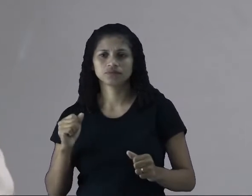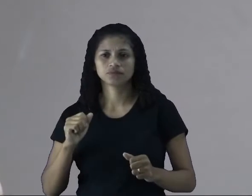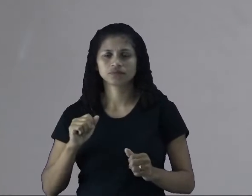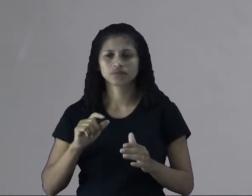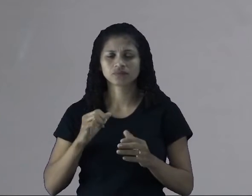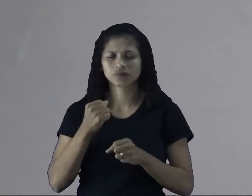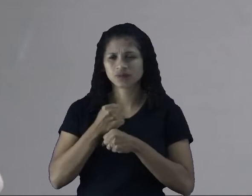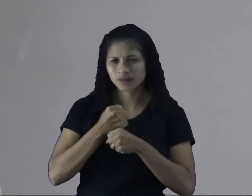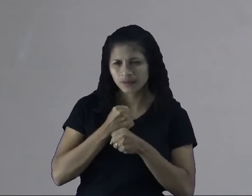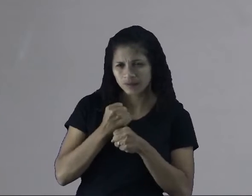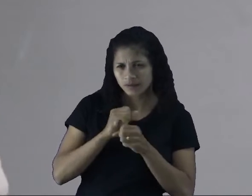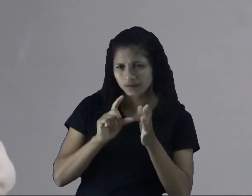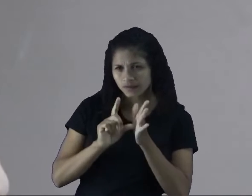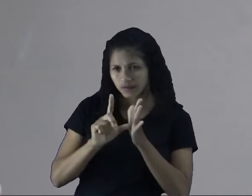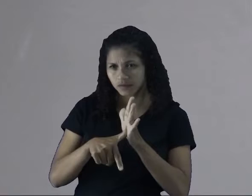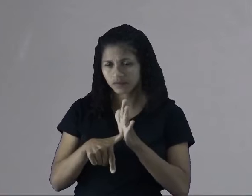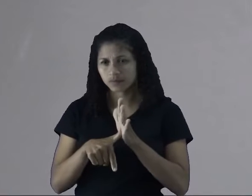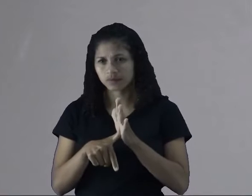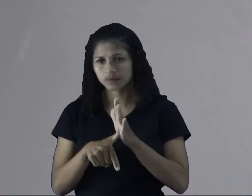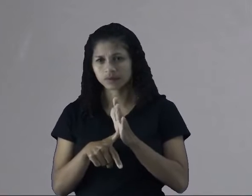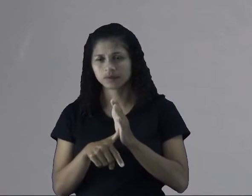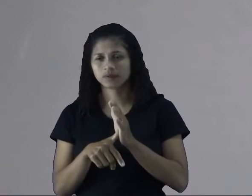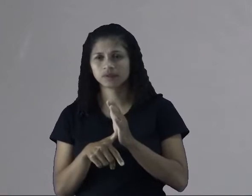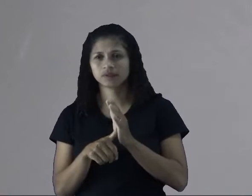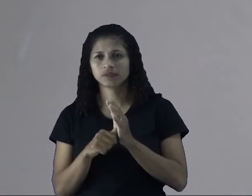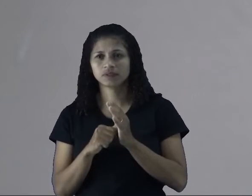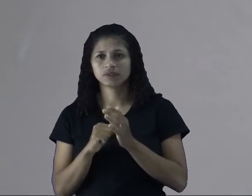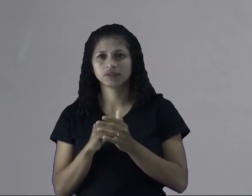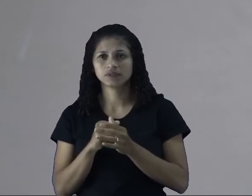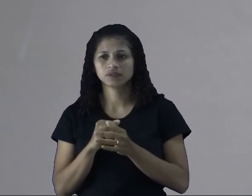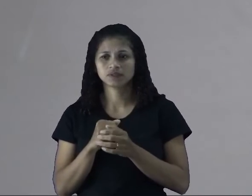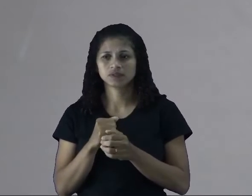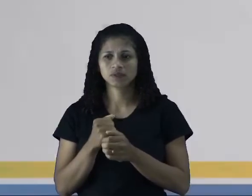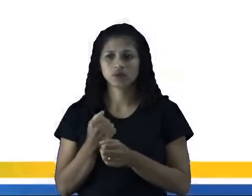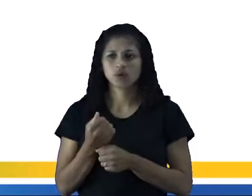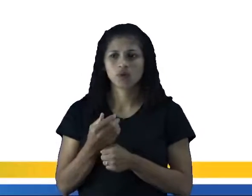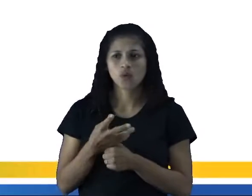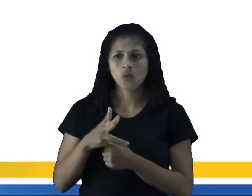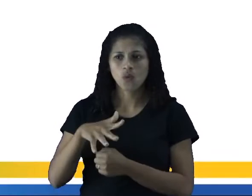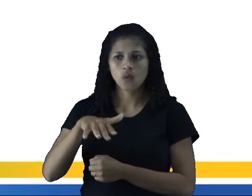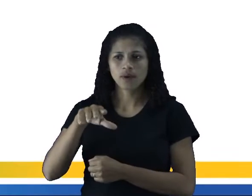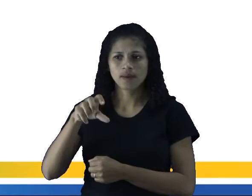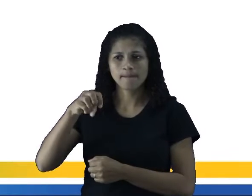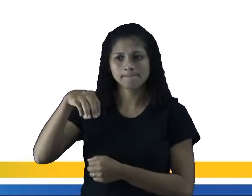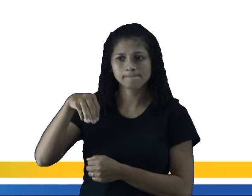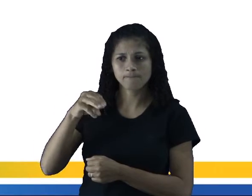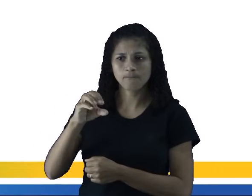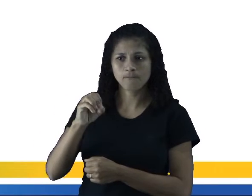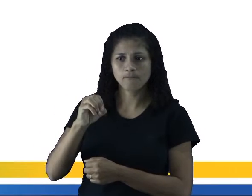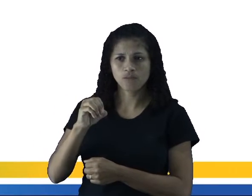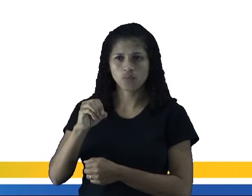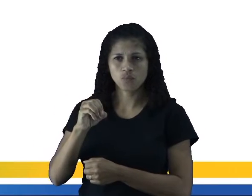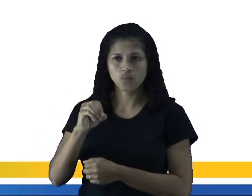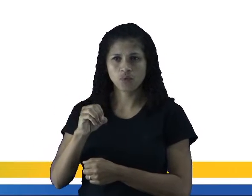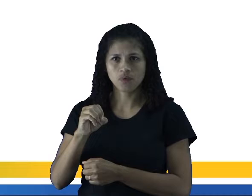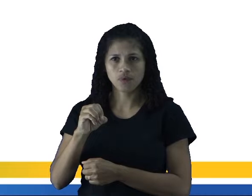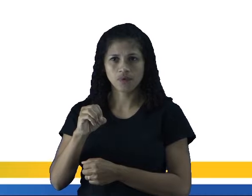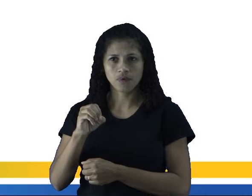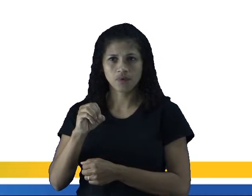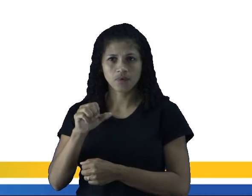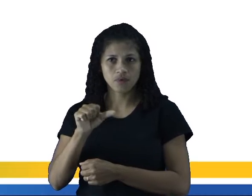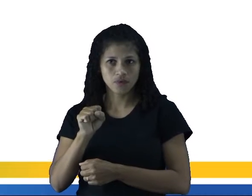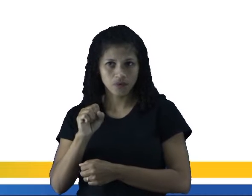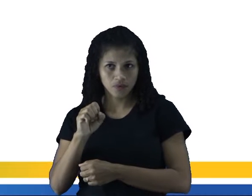o Henry Moseley, ele fez ali uma pequena alteração né? Então, lá em 1914,